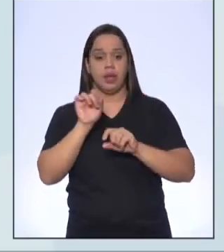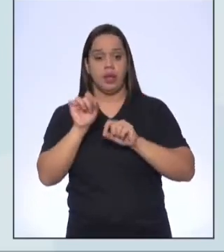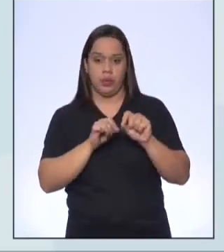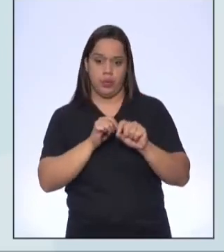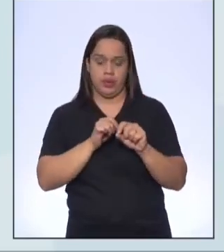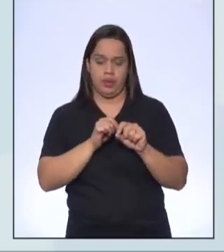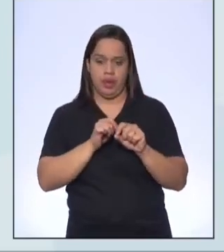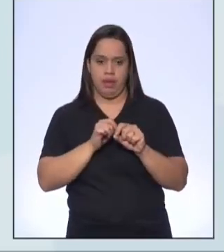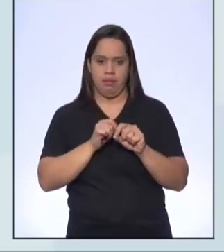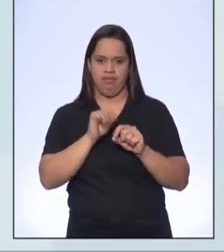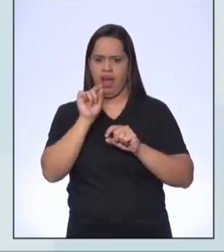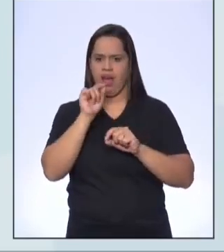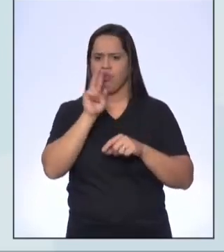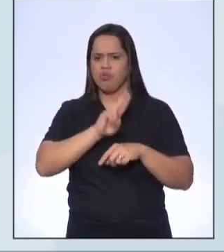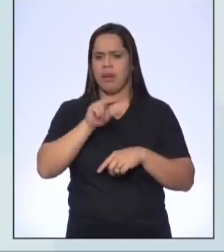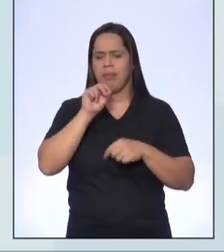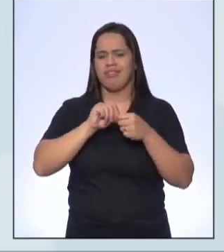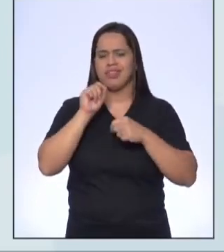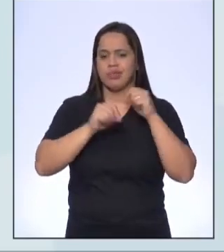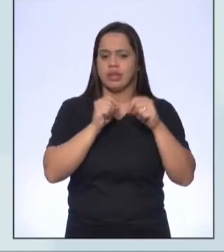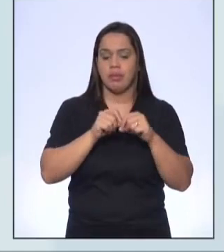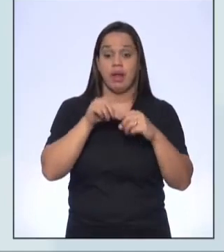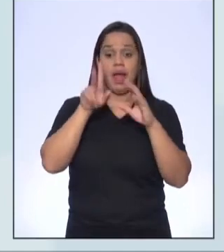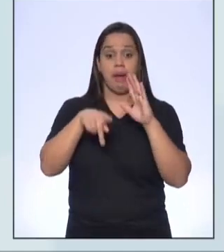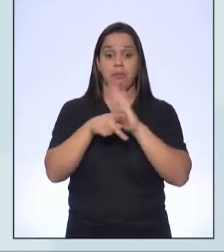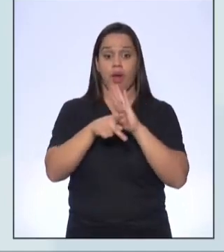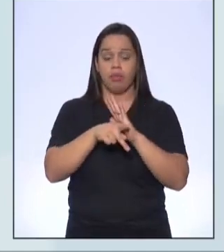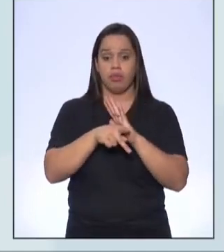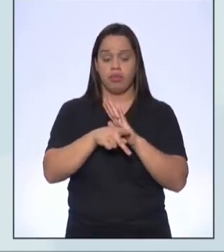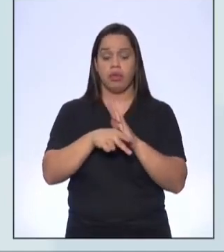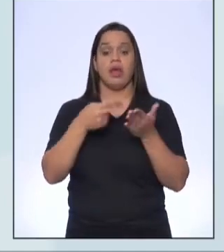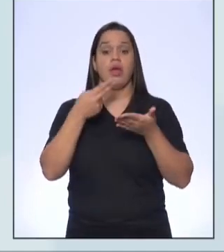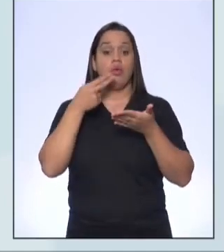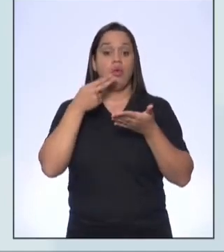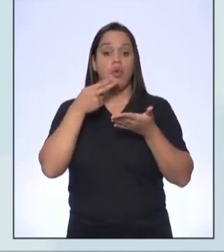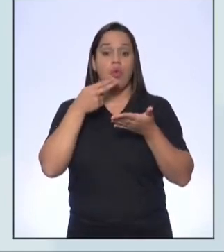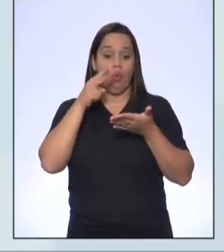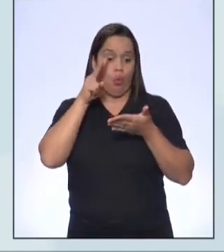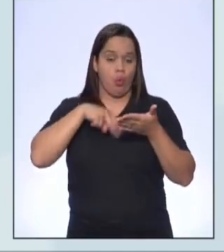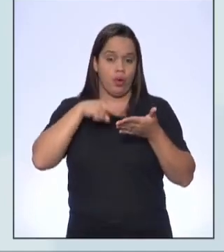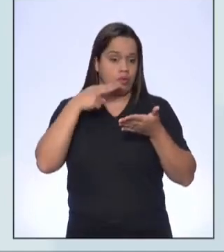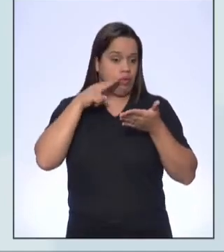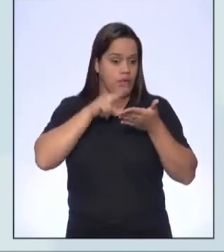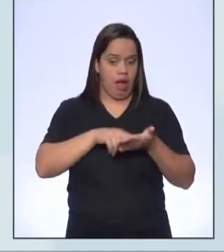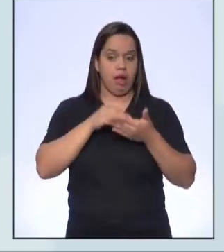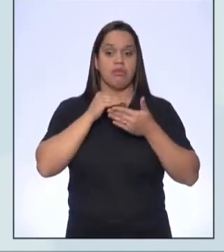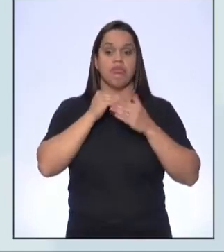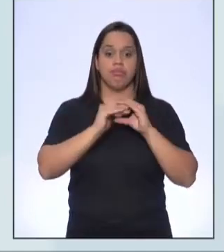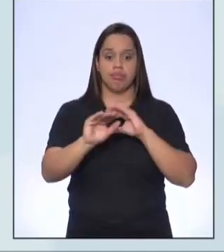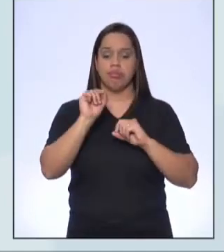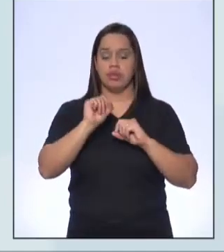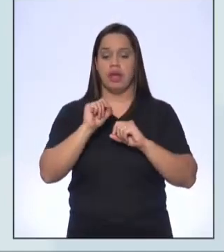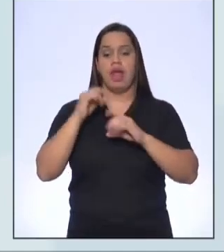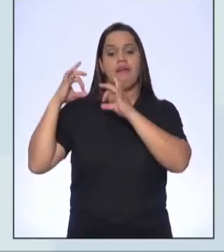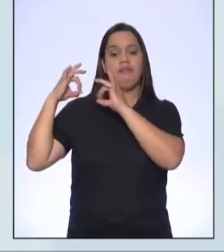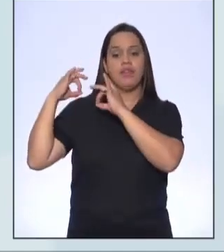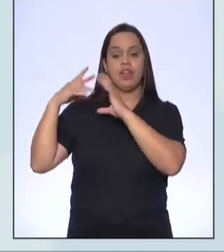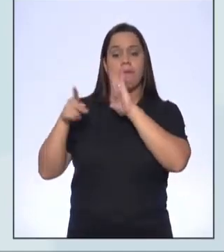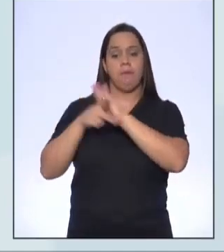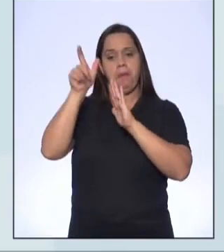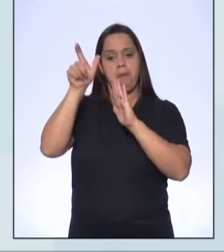é oferecer um feedback. Um feedback é o quê? Oferecer um retorno, né? Uma resposta dos leitores sobre aquilo que